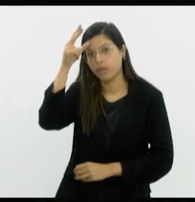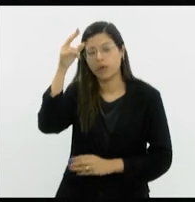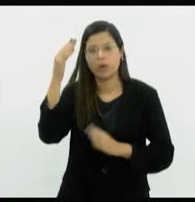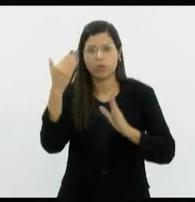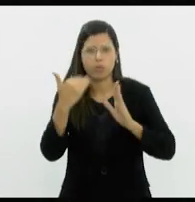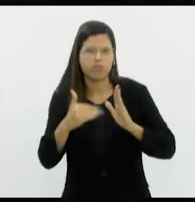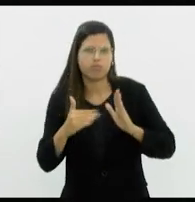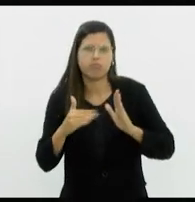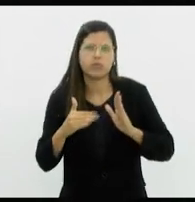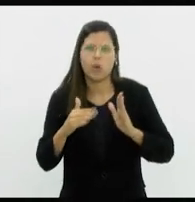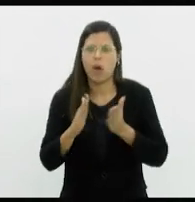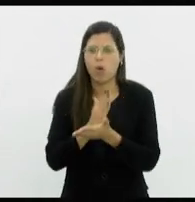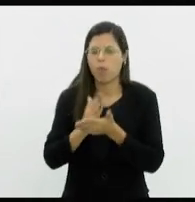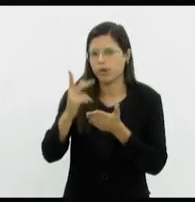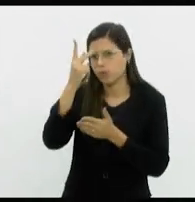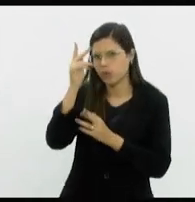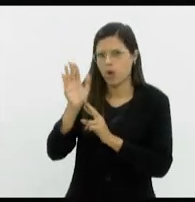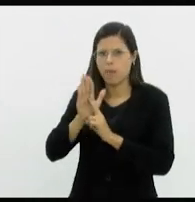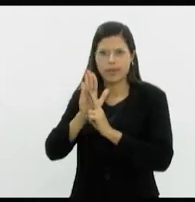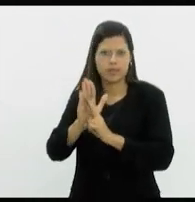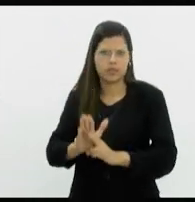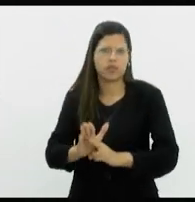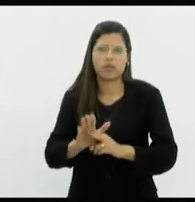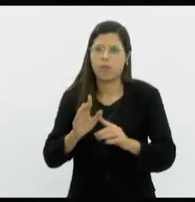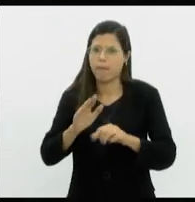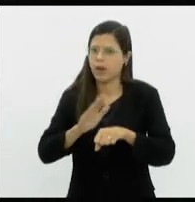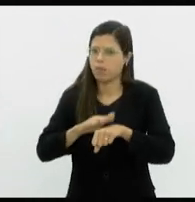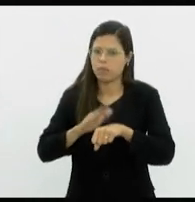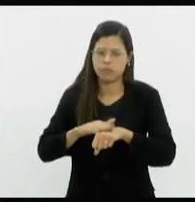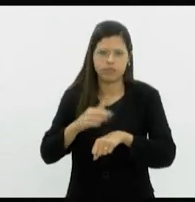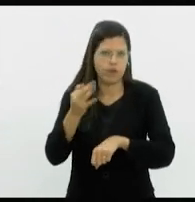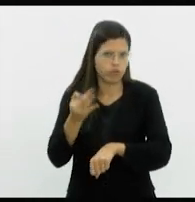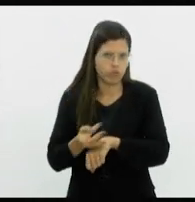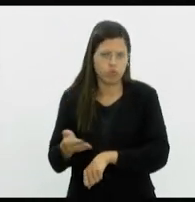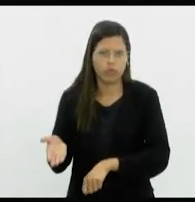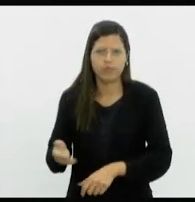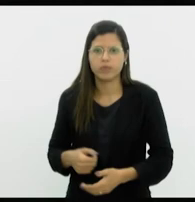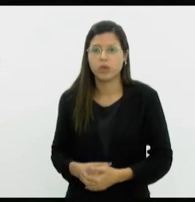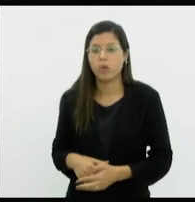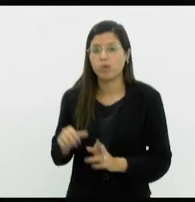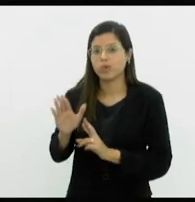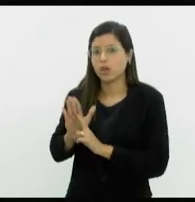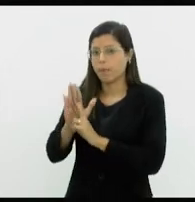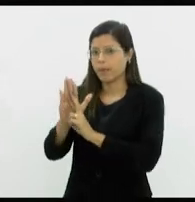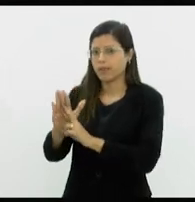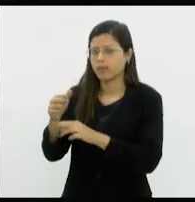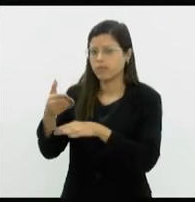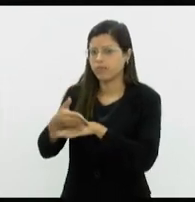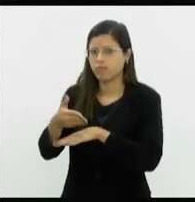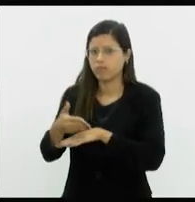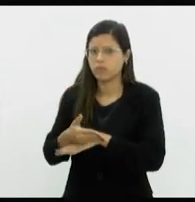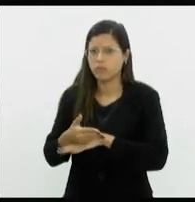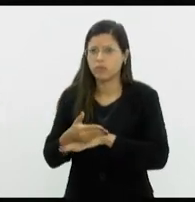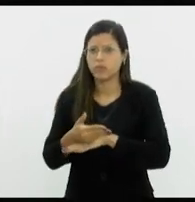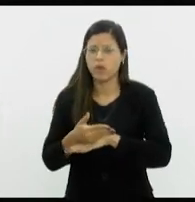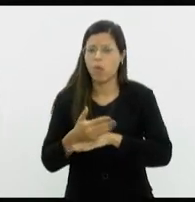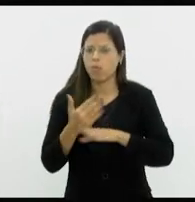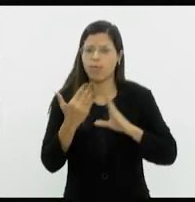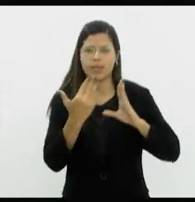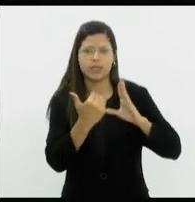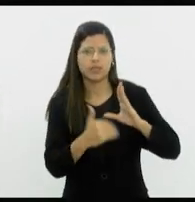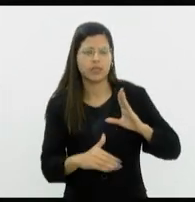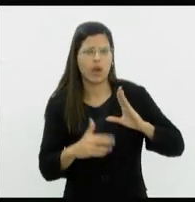alguns representantes, mas ele mesmo não apareceu, e os representantes que lá estavam não encaminharam